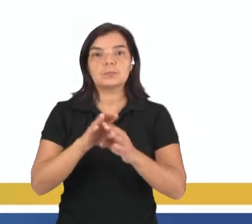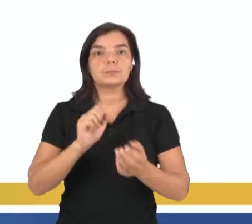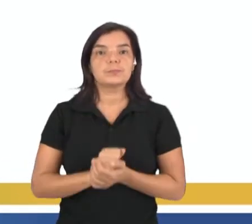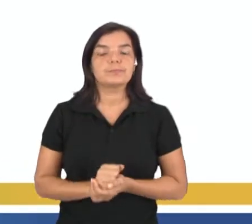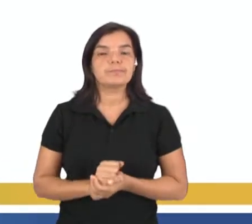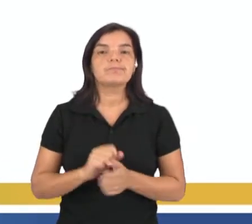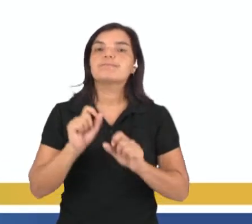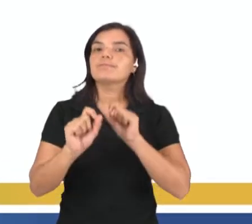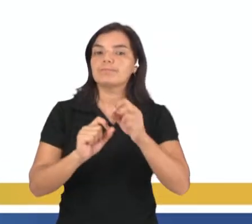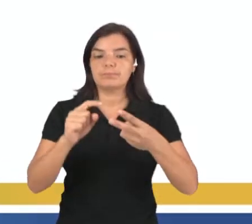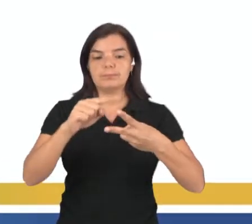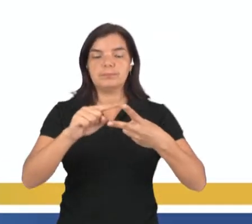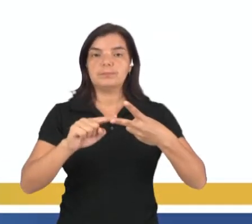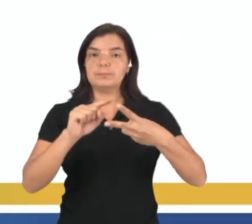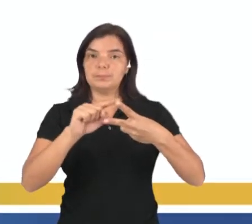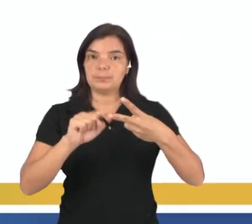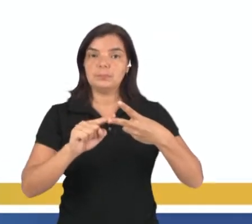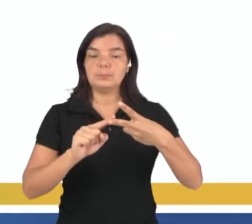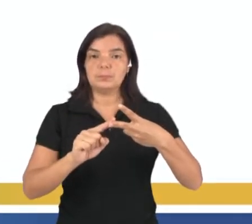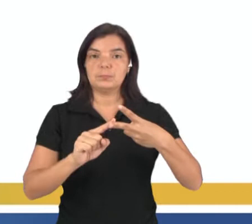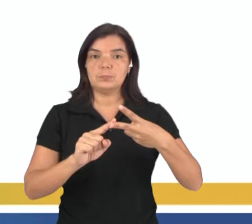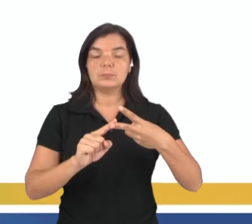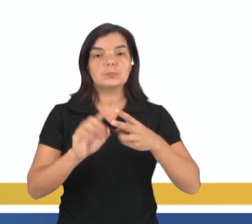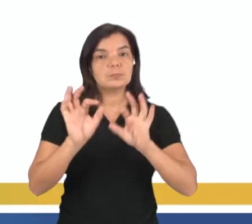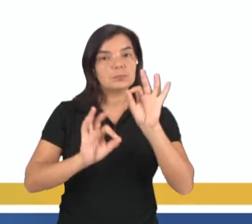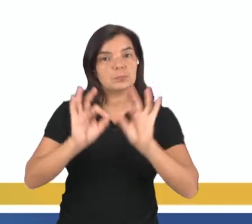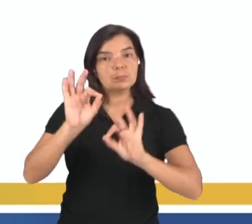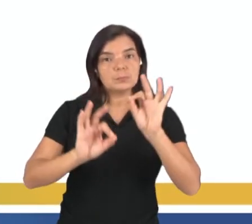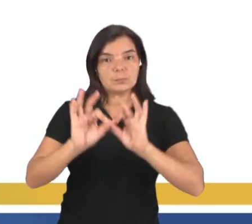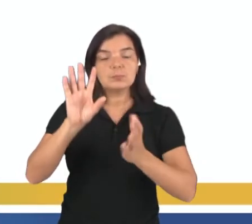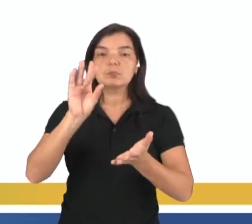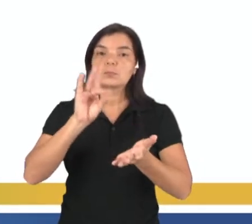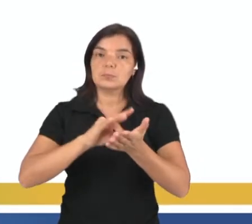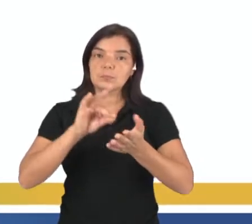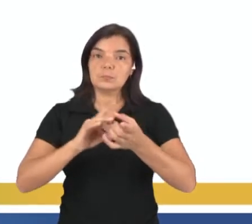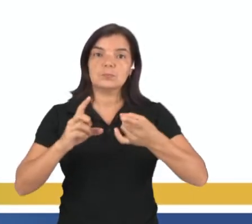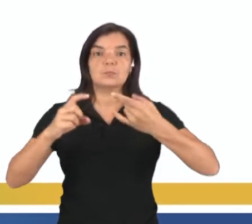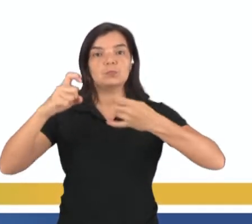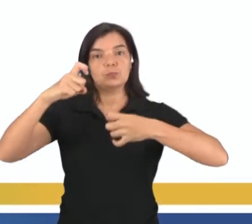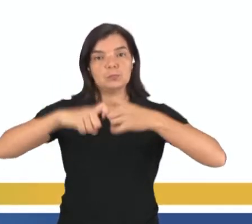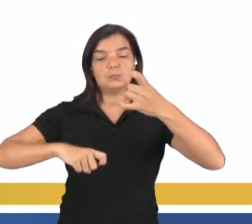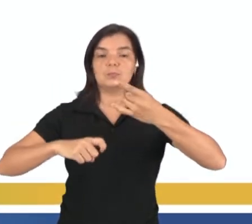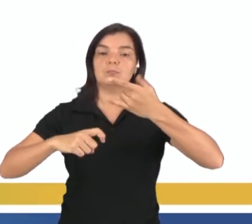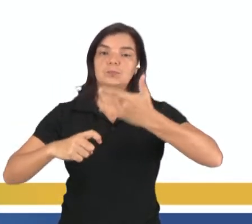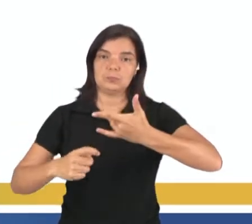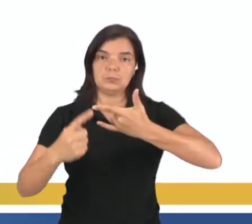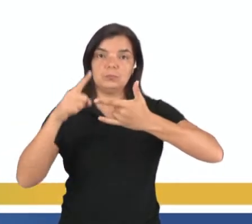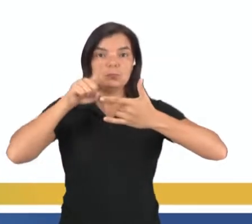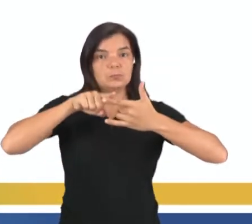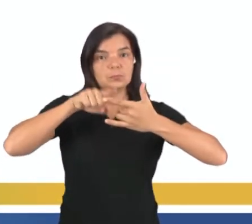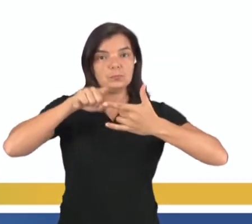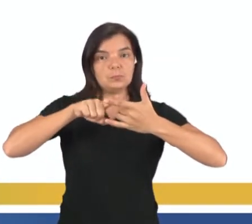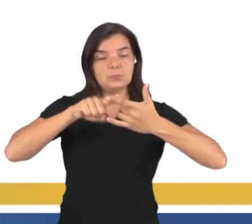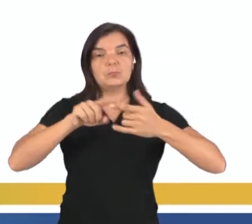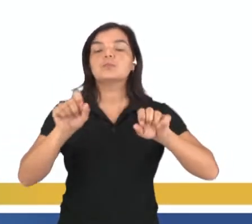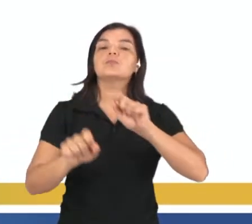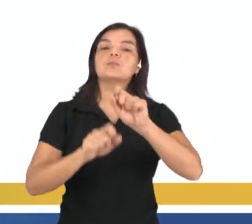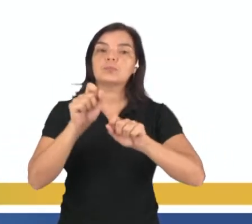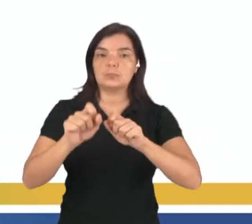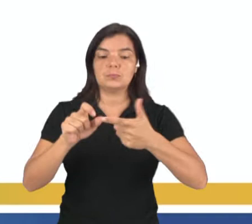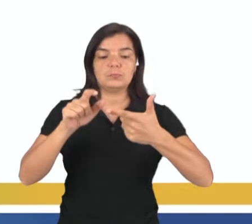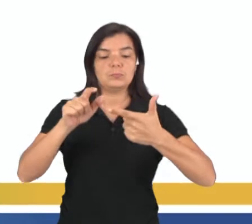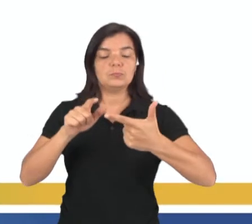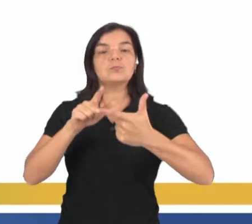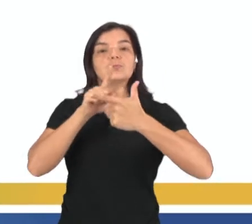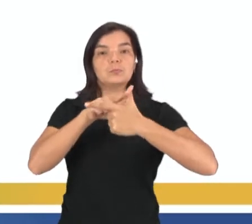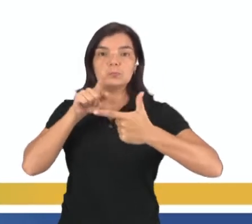temos basicamente dois órgãos que vão formar externamente o sistema reprodutor masculino. Nós temos primeiro o pênis, que ele é